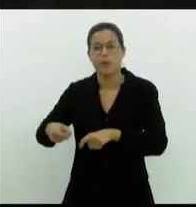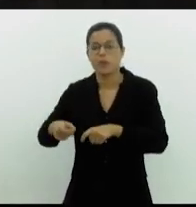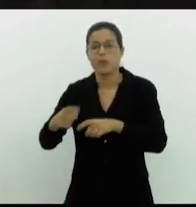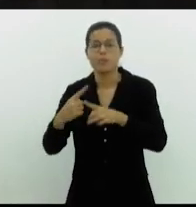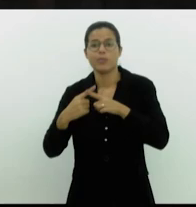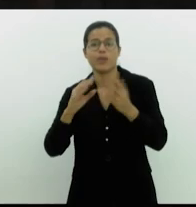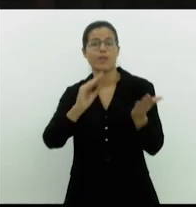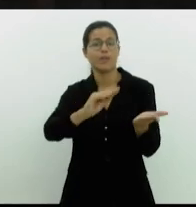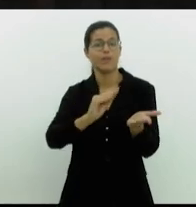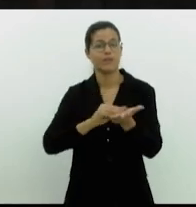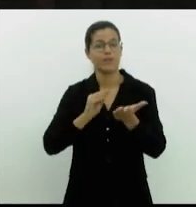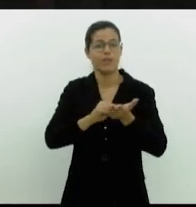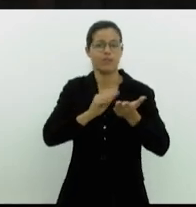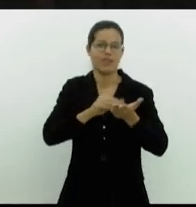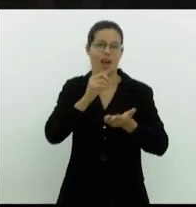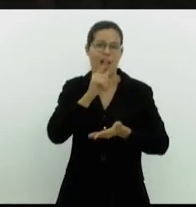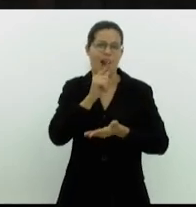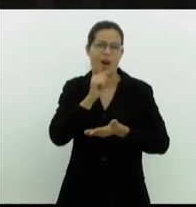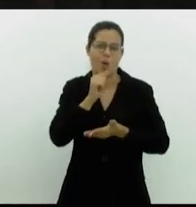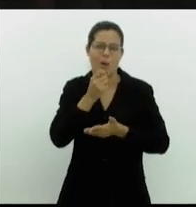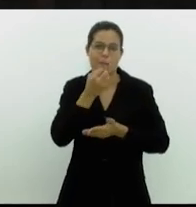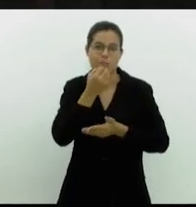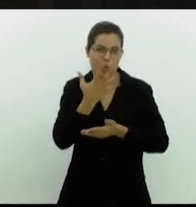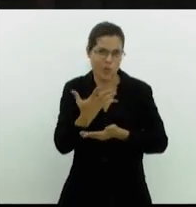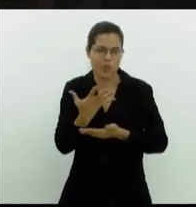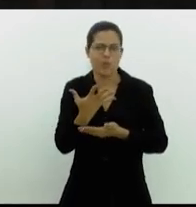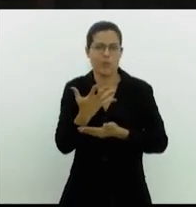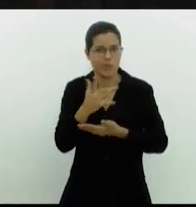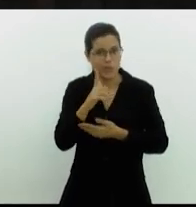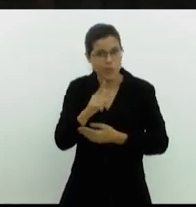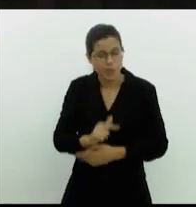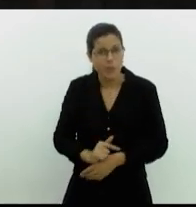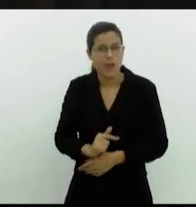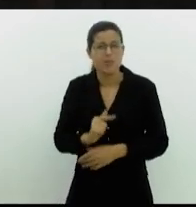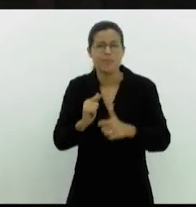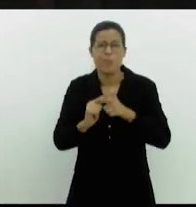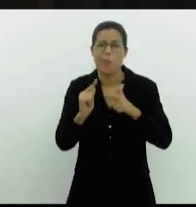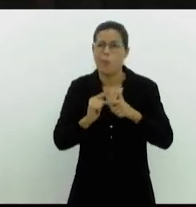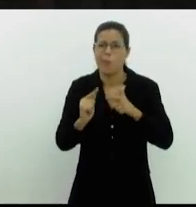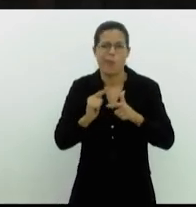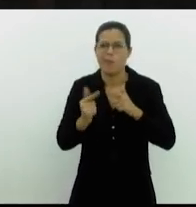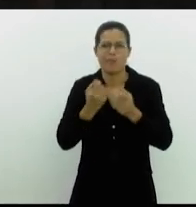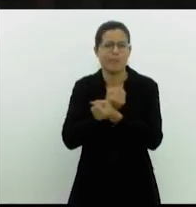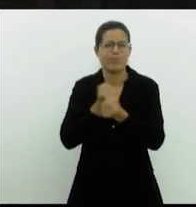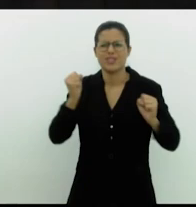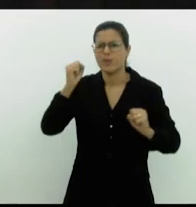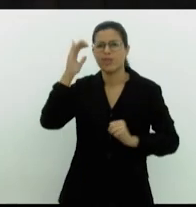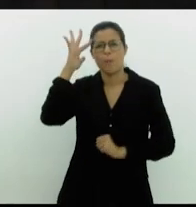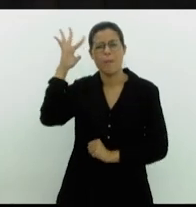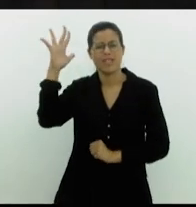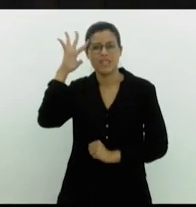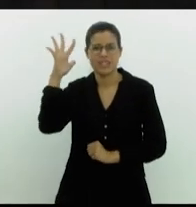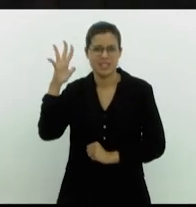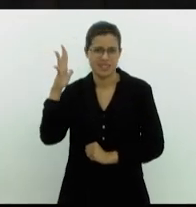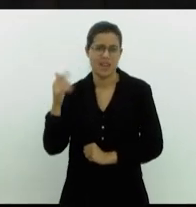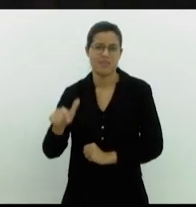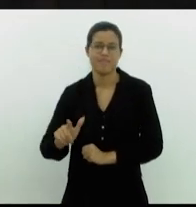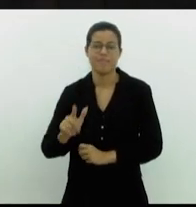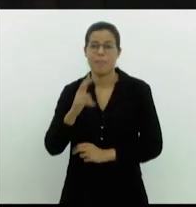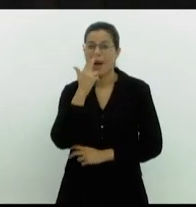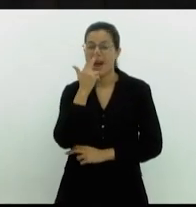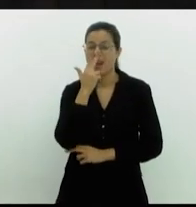drama realmente inimaginável. É como se o Rio Grande do Sul